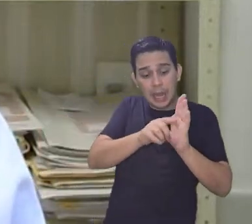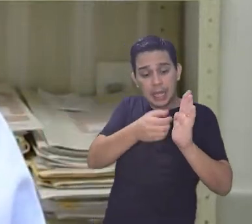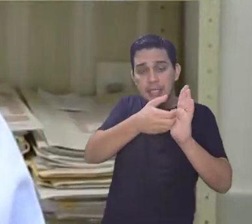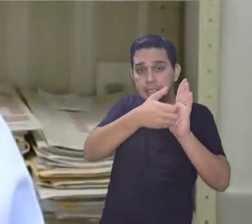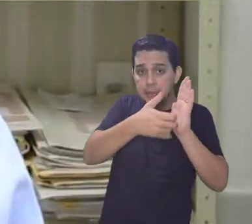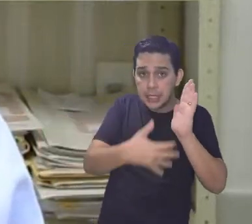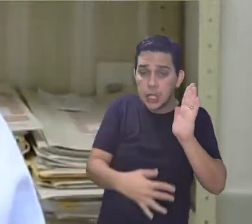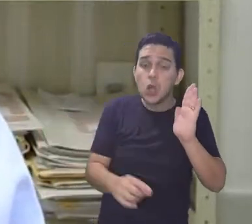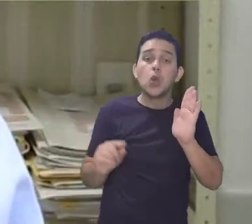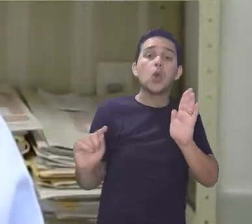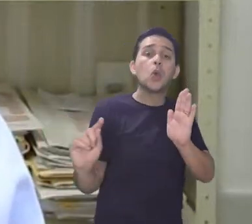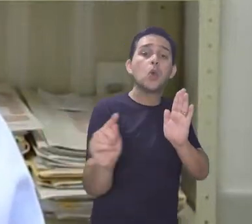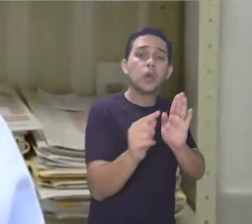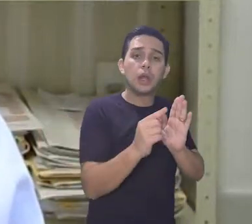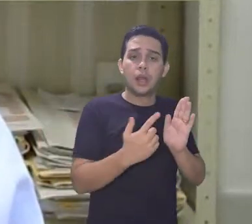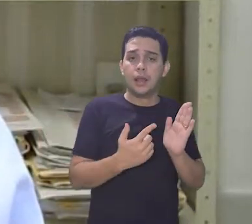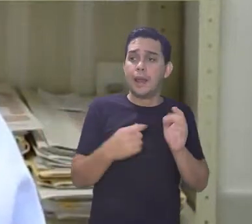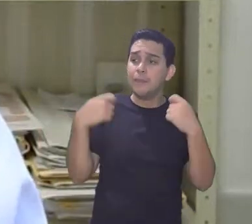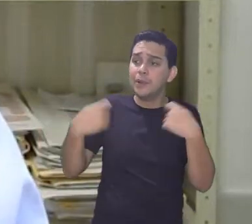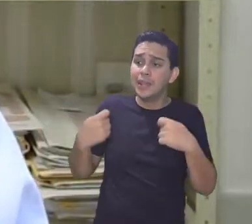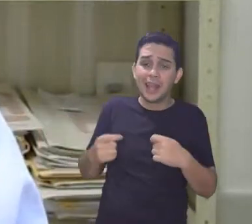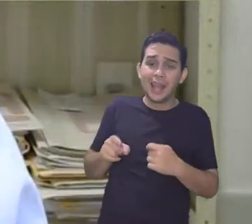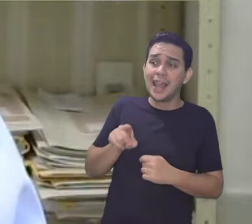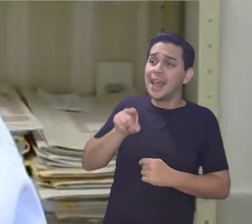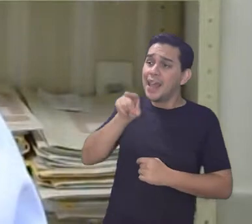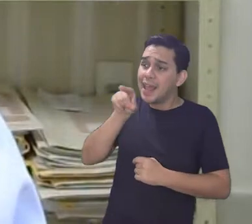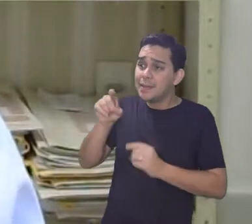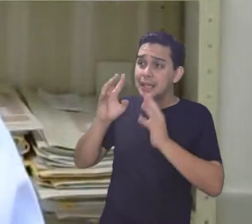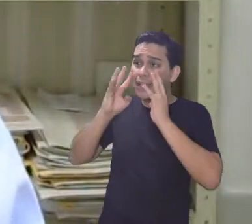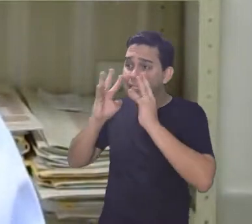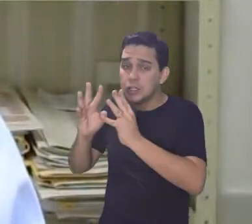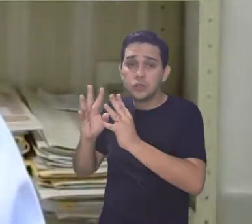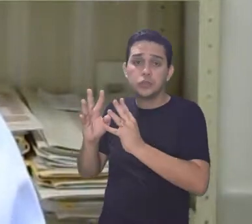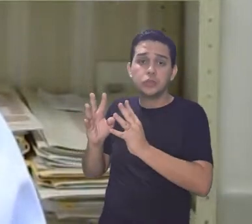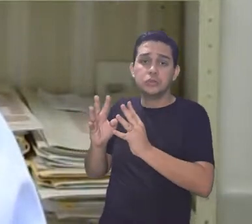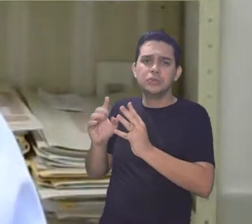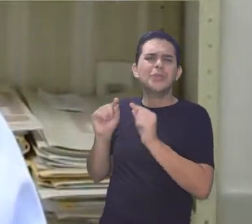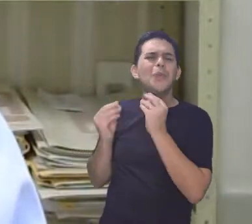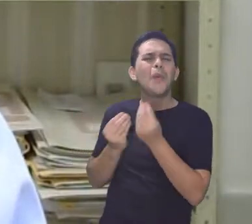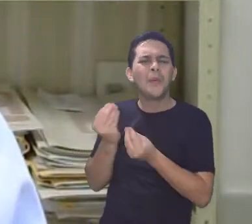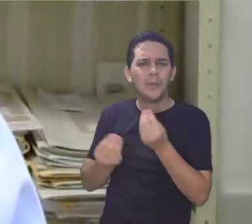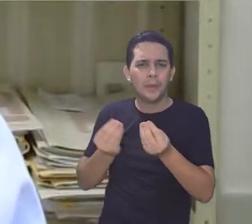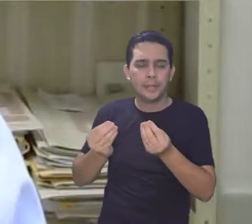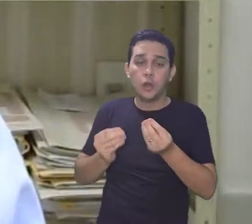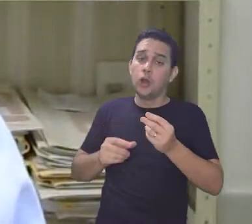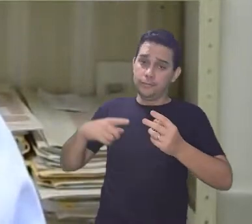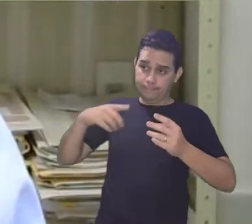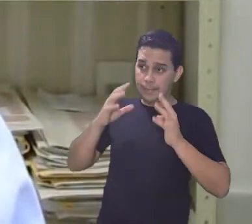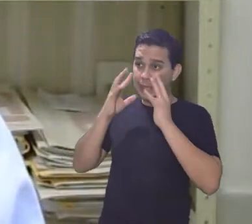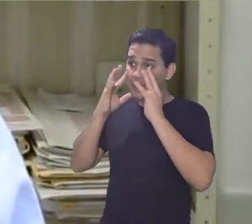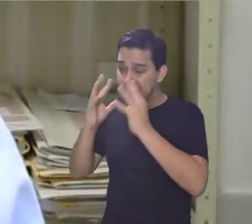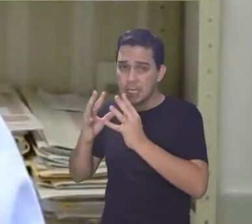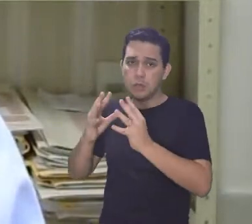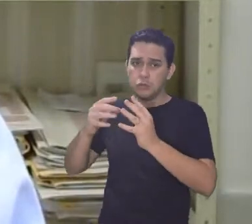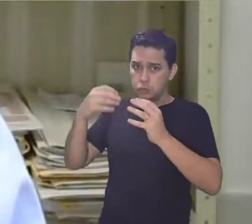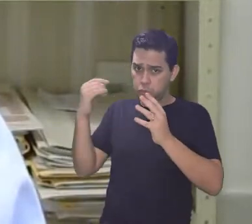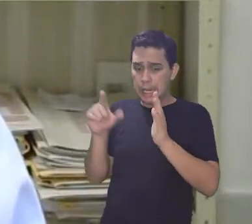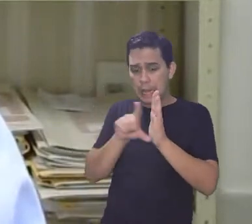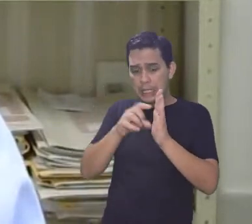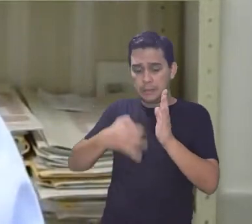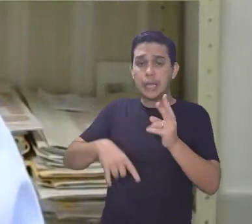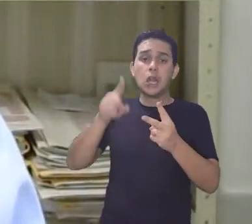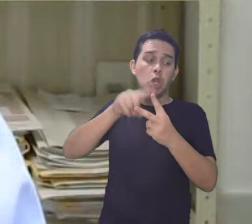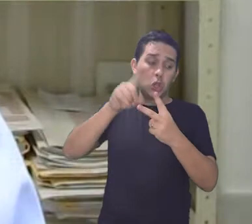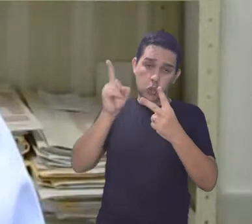atendimento prioritário, ele se desdobra em dois aspectos, nem sempre a população em geral está ciente